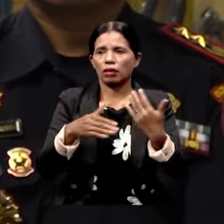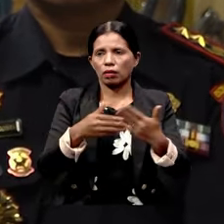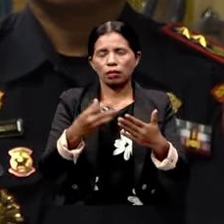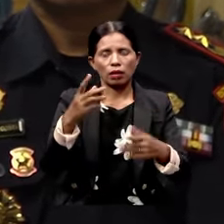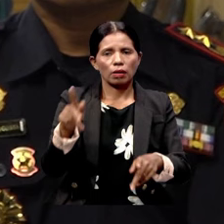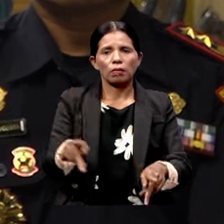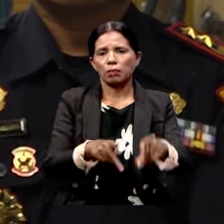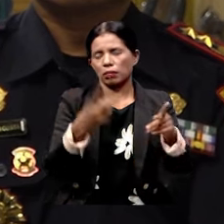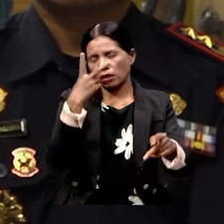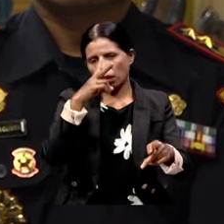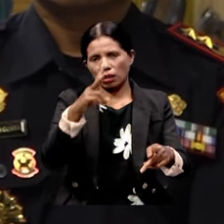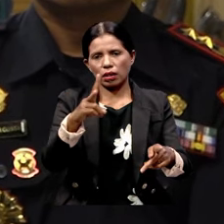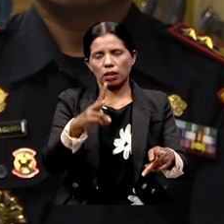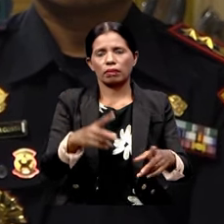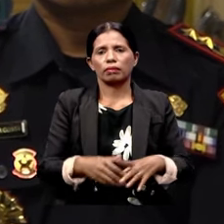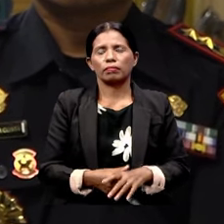reação,